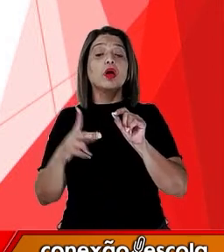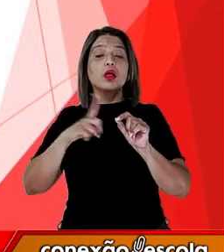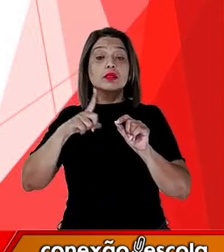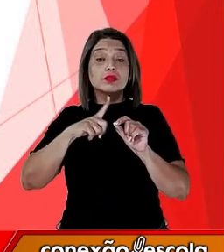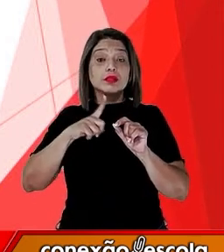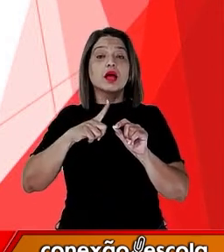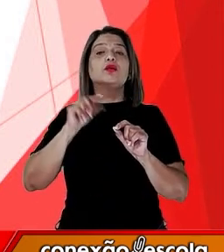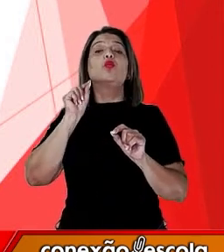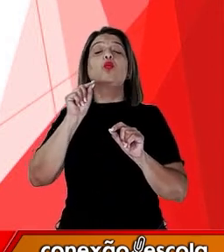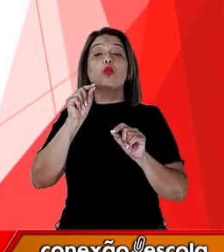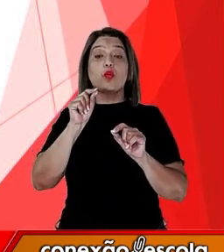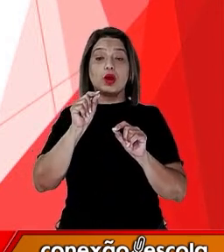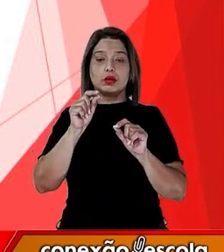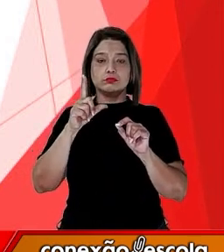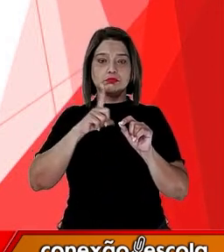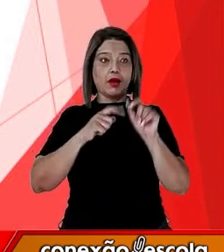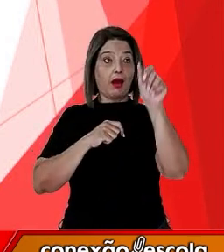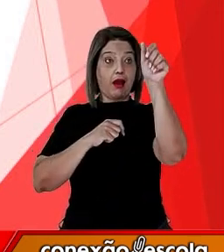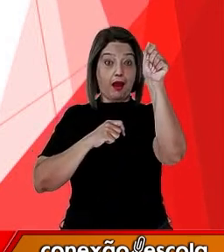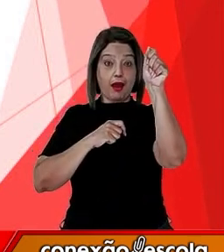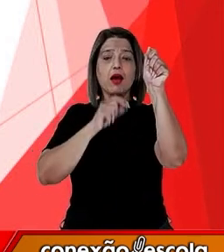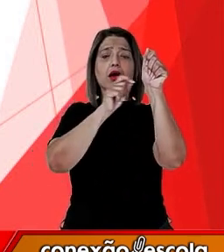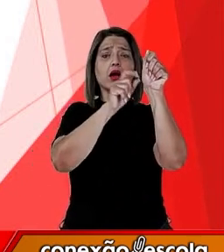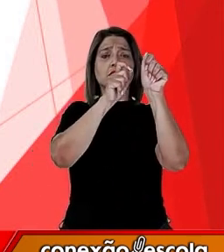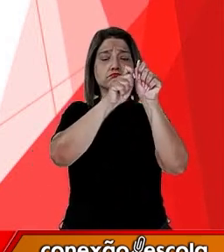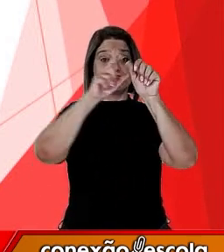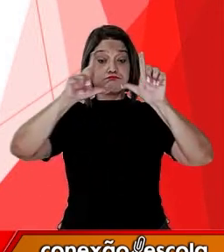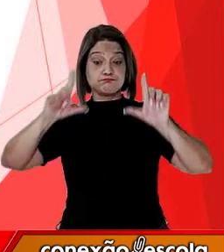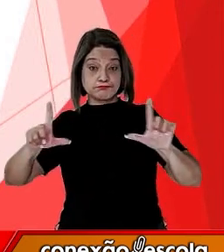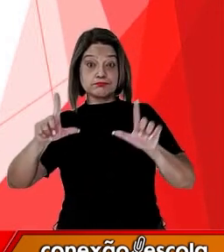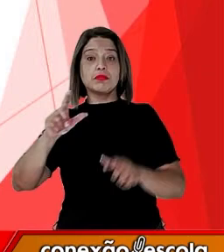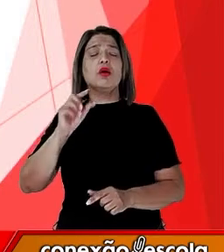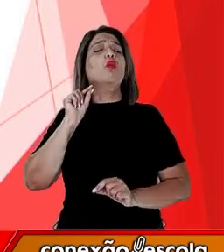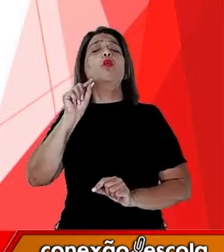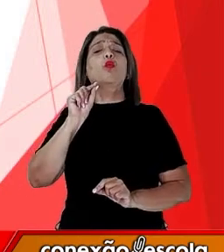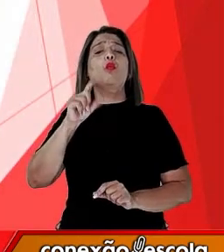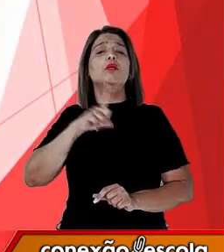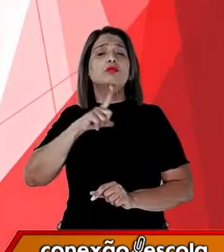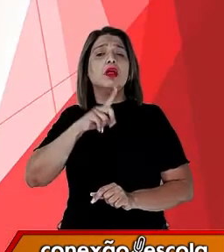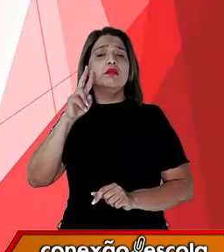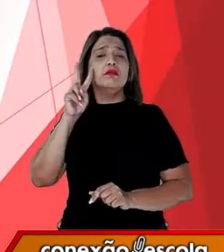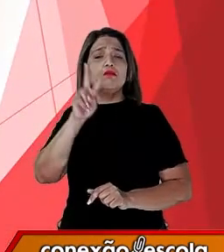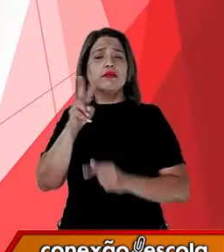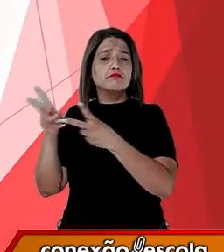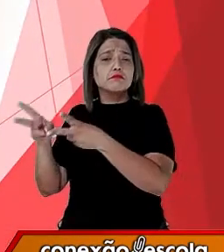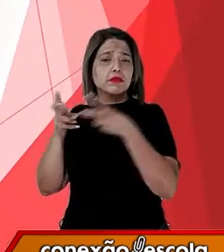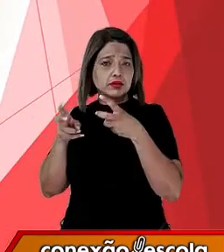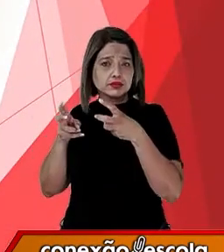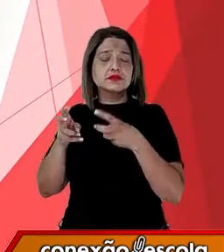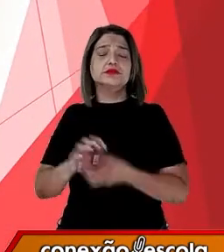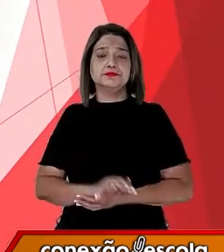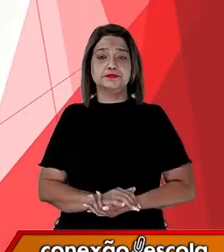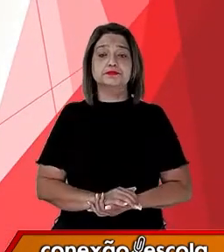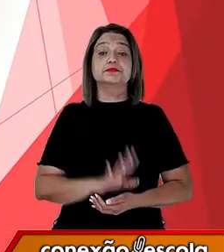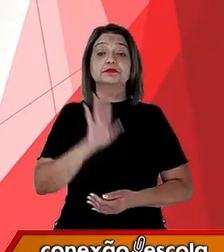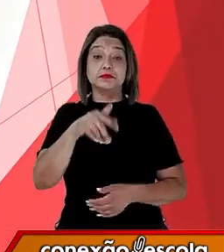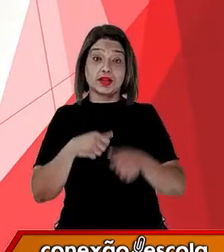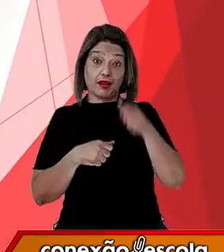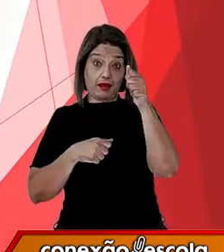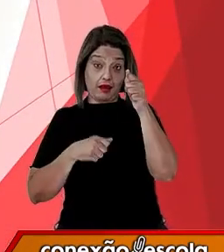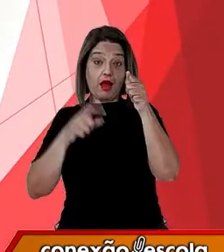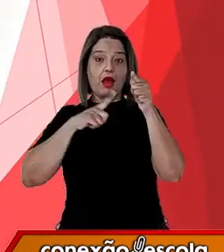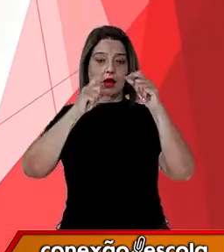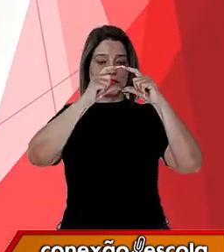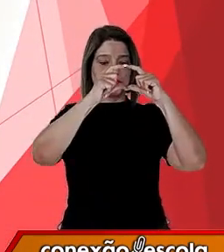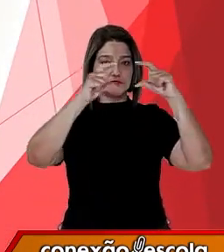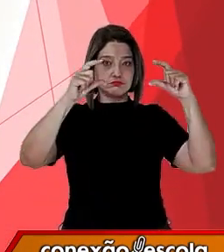uma ampliação da figura A. E a gente tem que explicar o motivo. A figura A é um